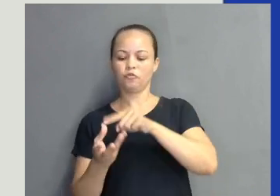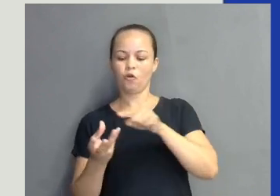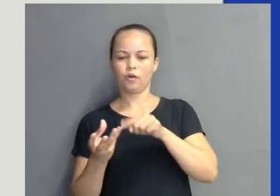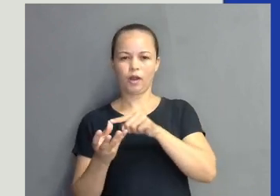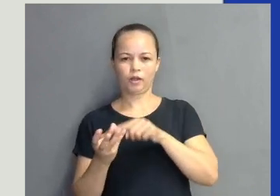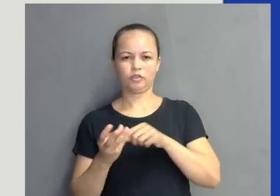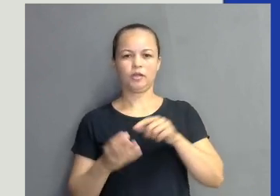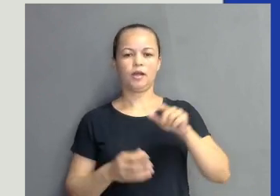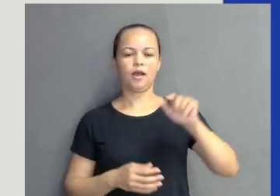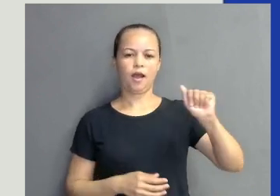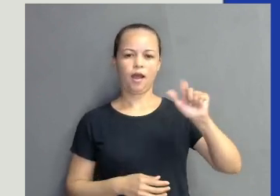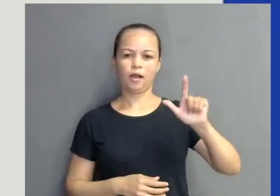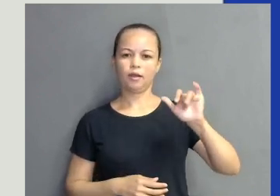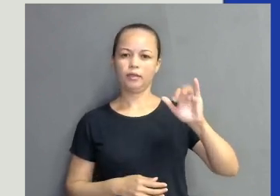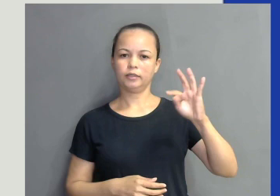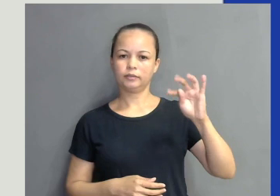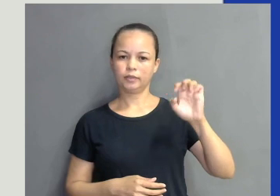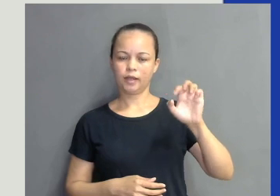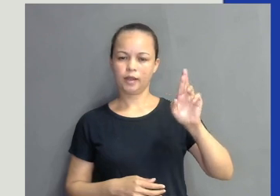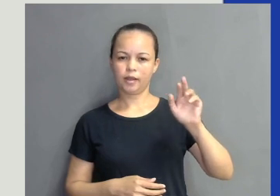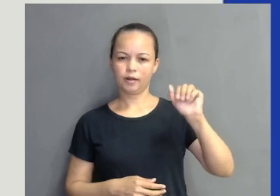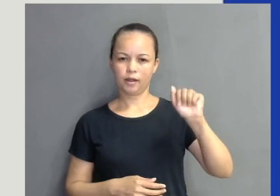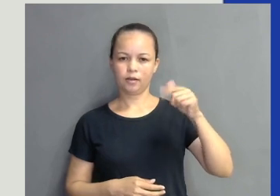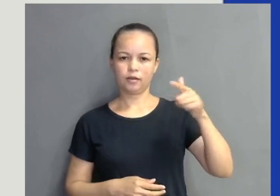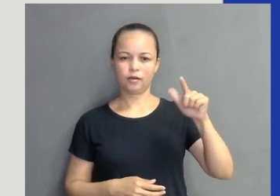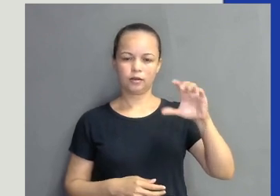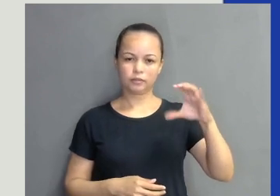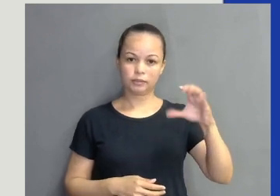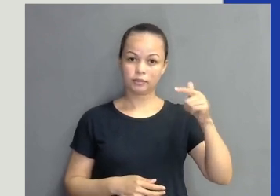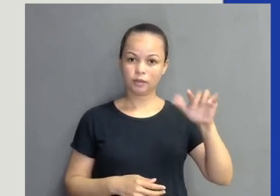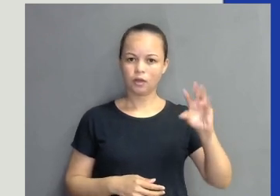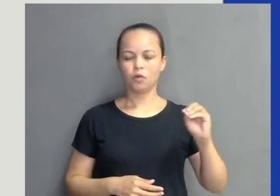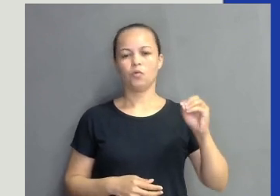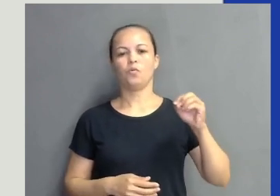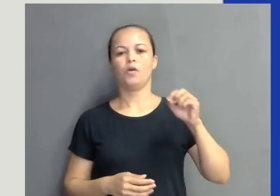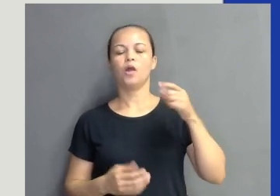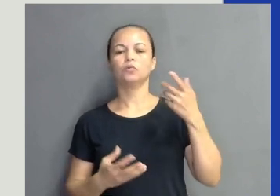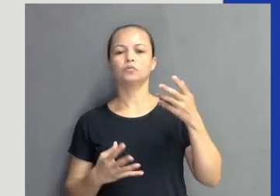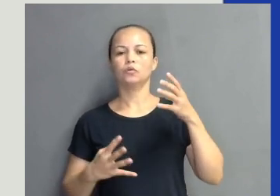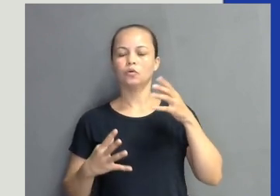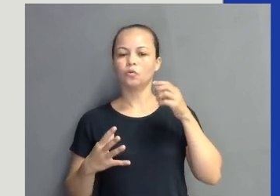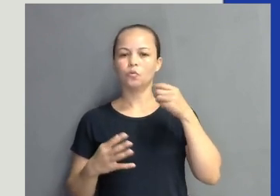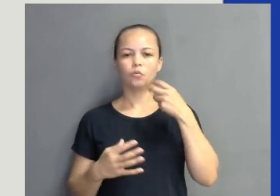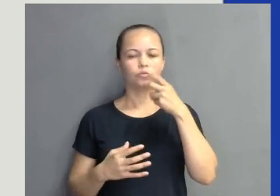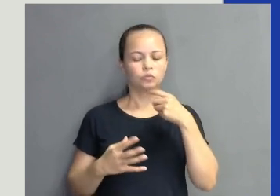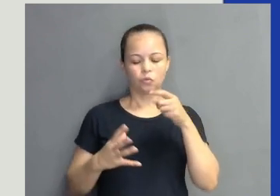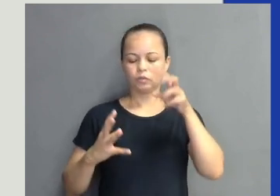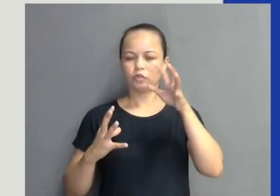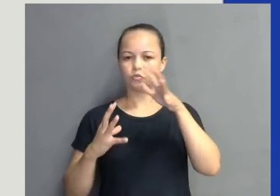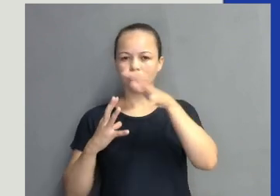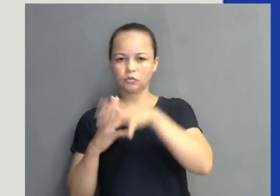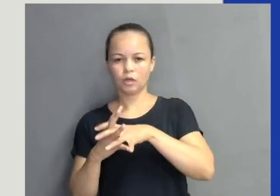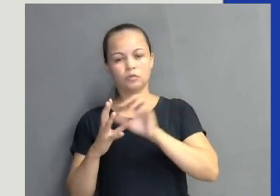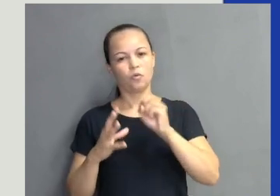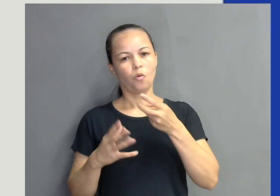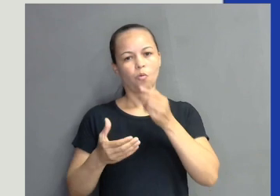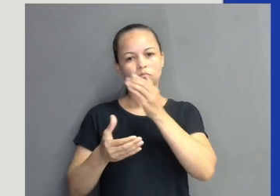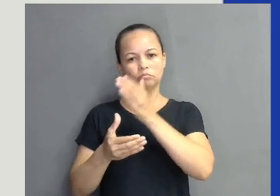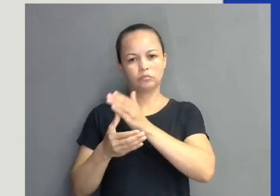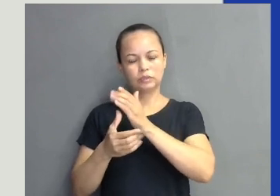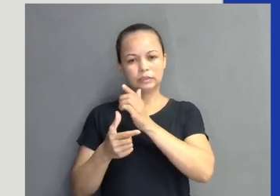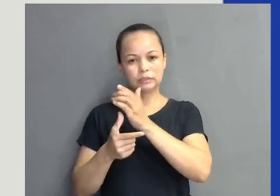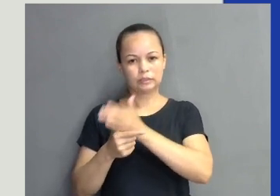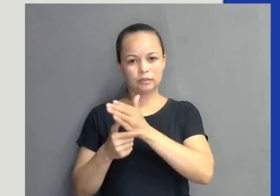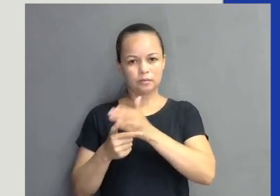dos recursos que estudamos nesse primeiro momento. Então, ó, esse poema ele chama-se Canção